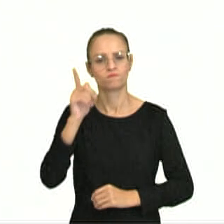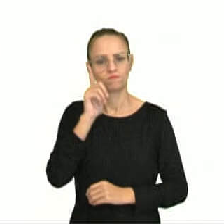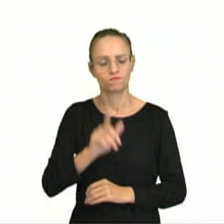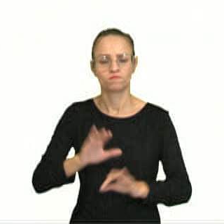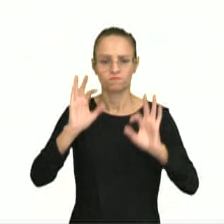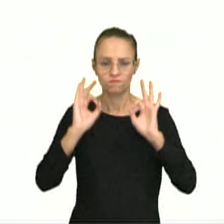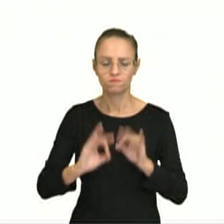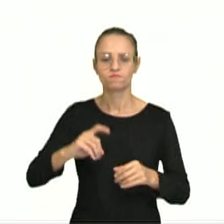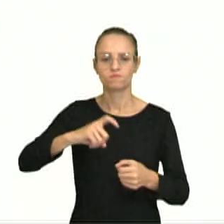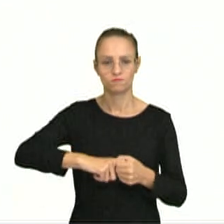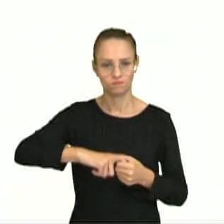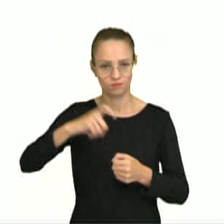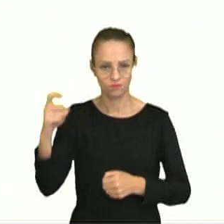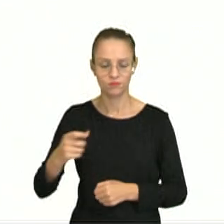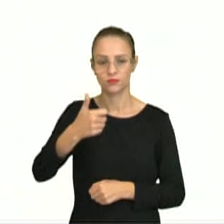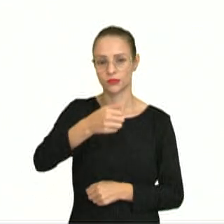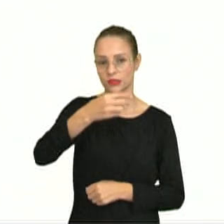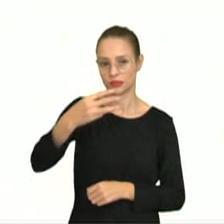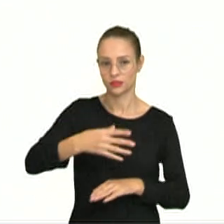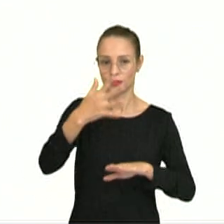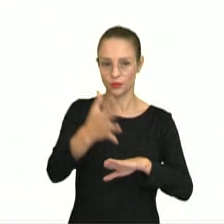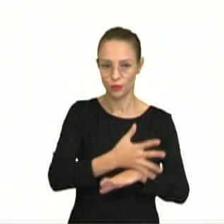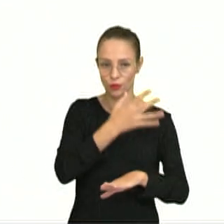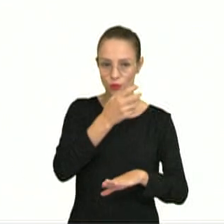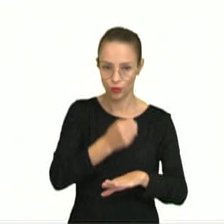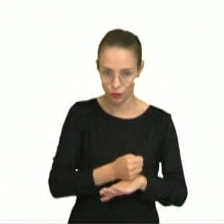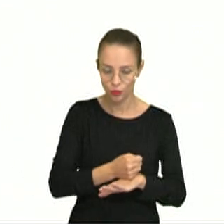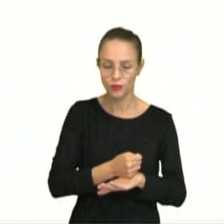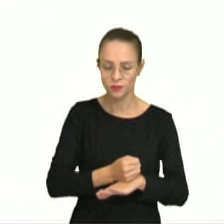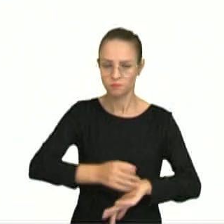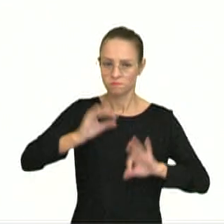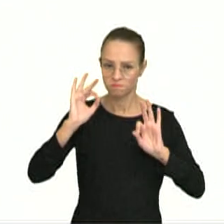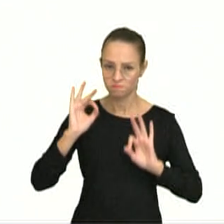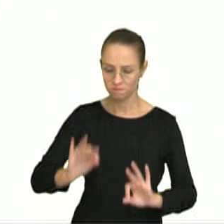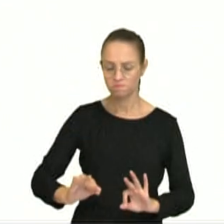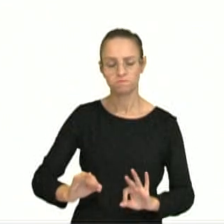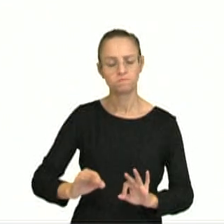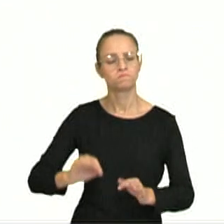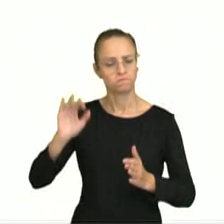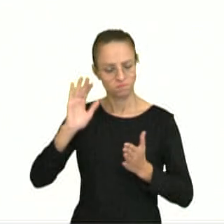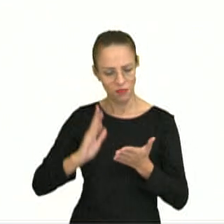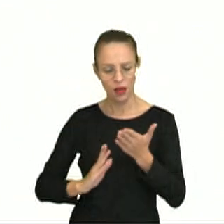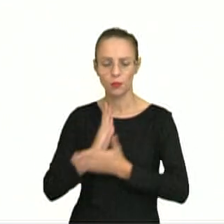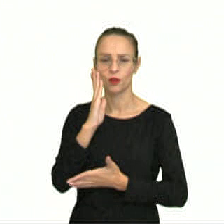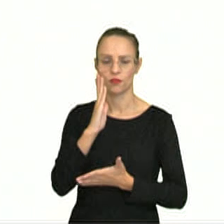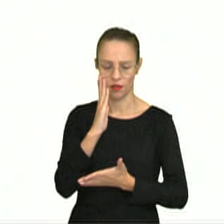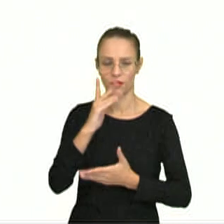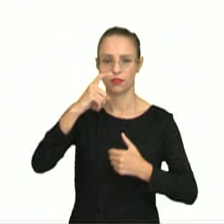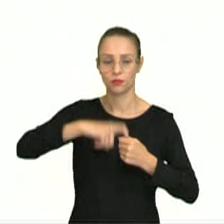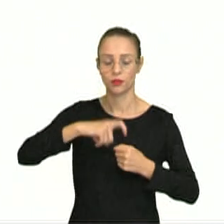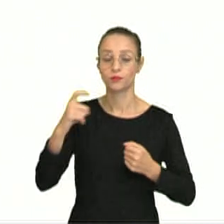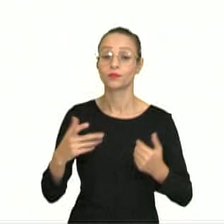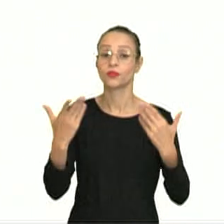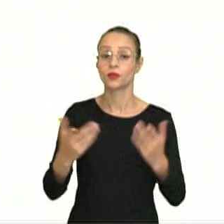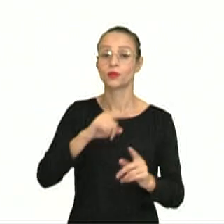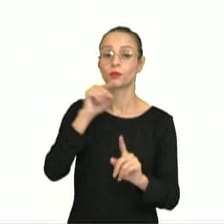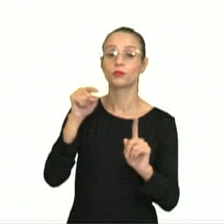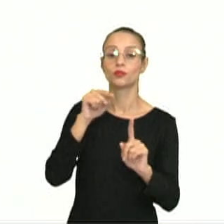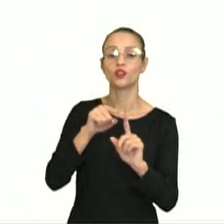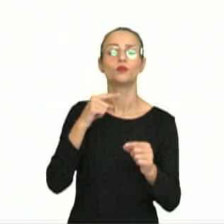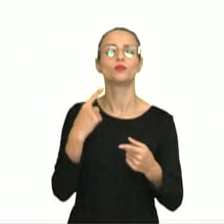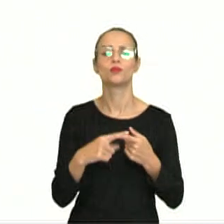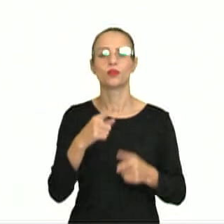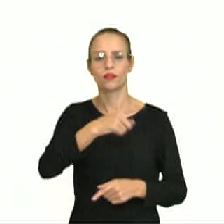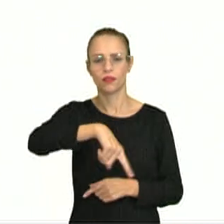independência das 13 colônias até a oficialização da sua independência. Então, nosso objetivo é entender o que levou